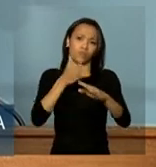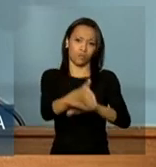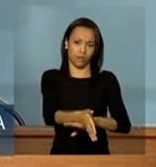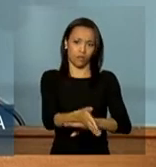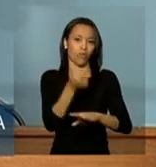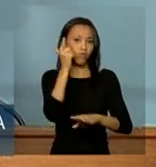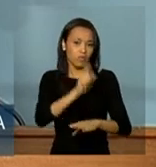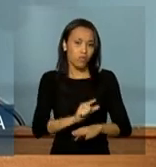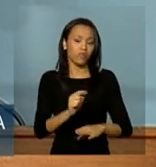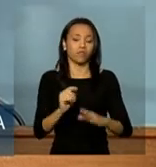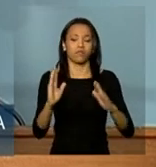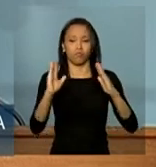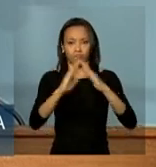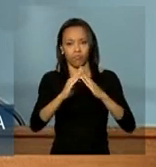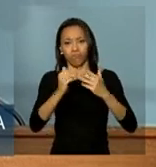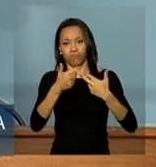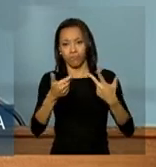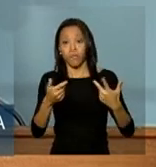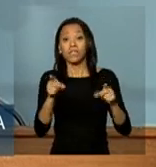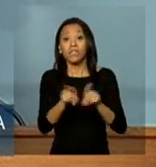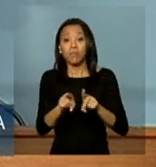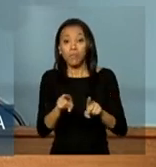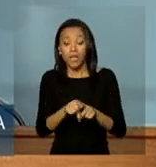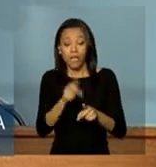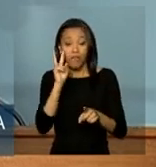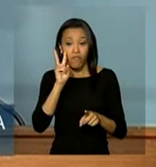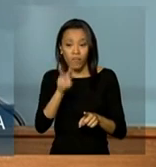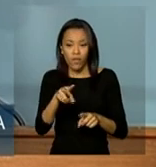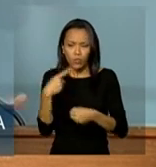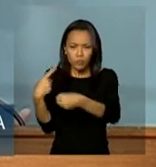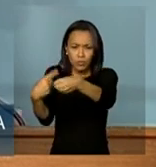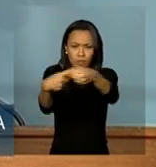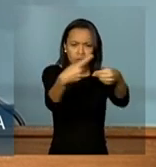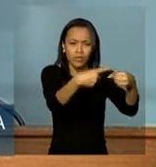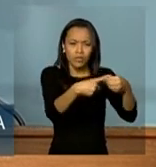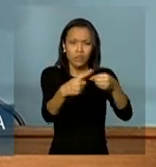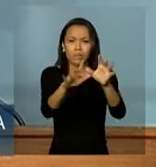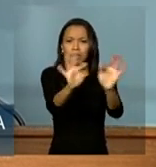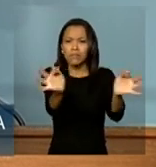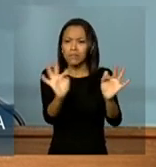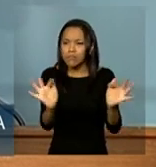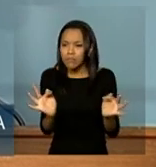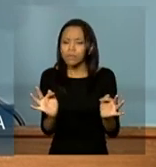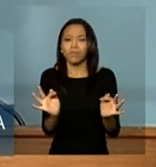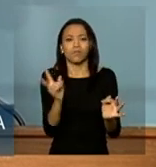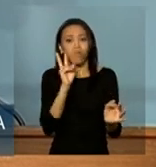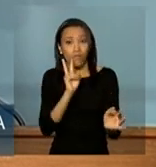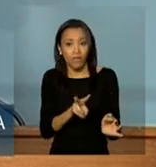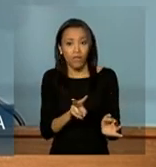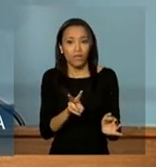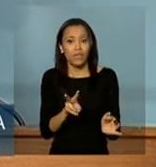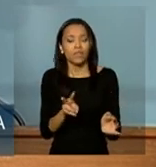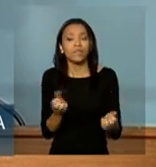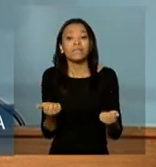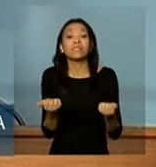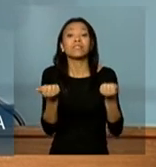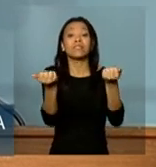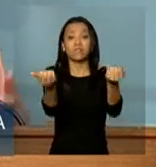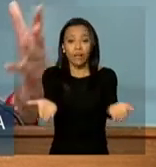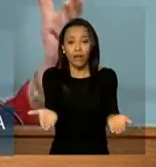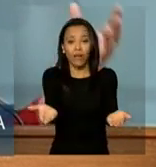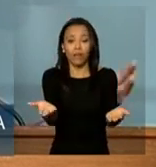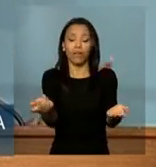também olhar os pequenos municípios e regionalmente construir condições